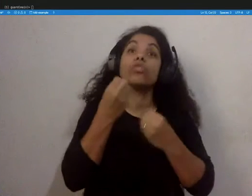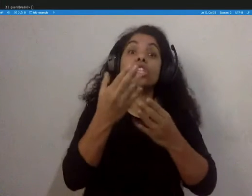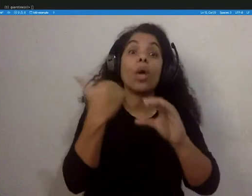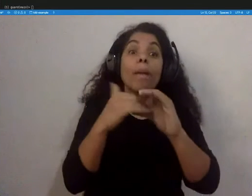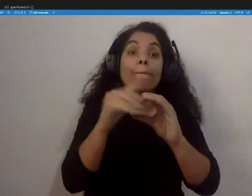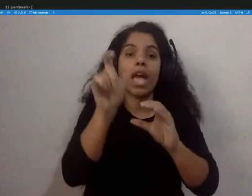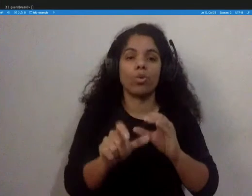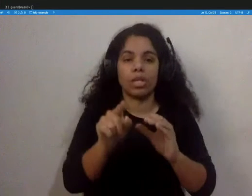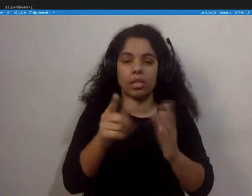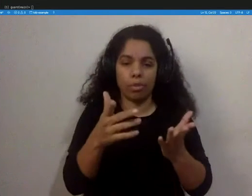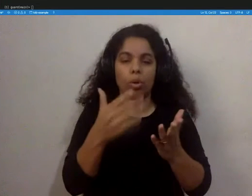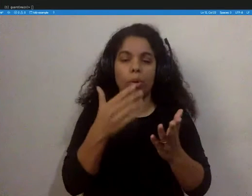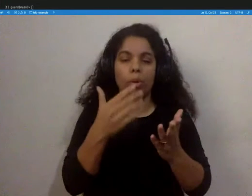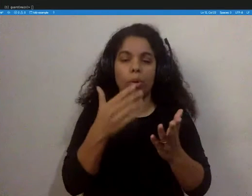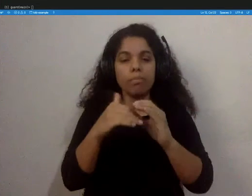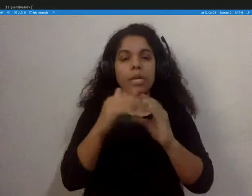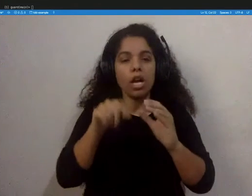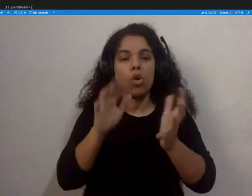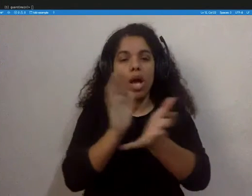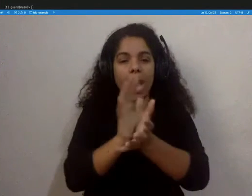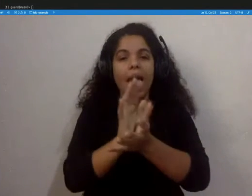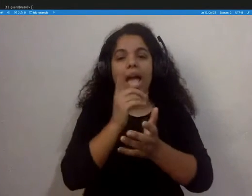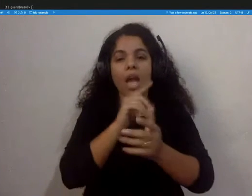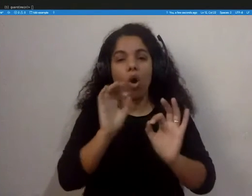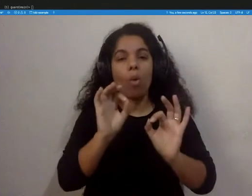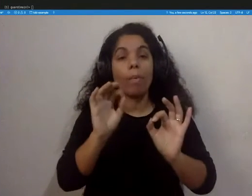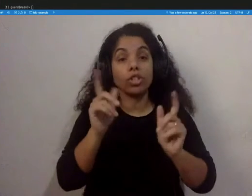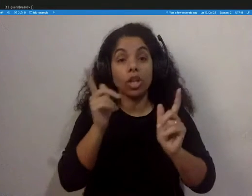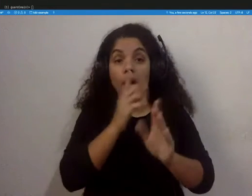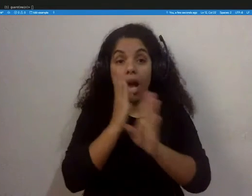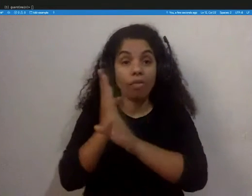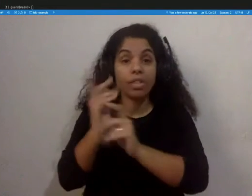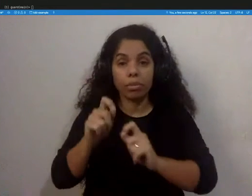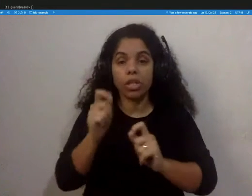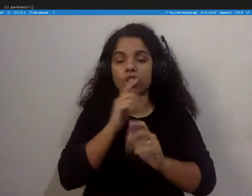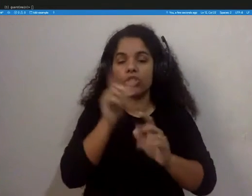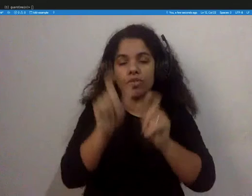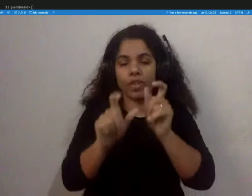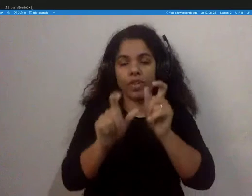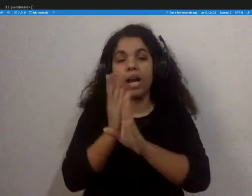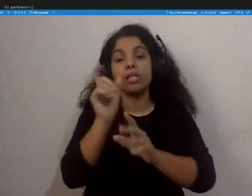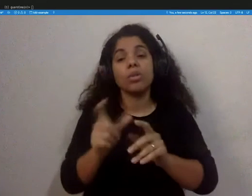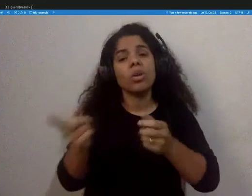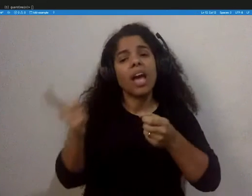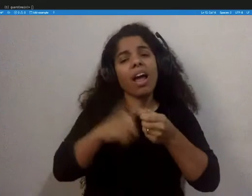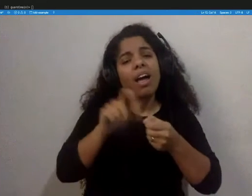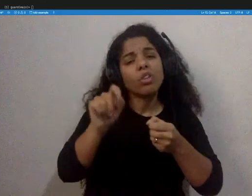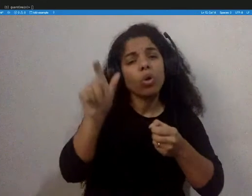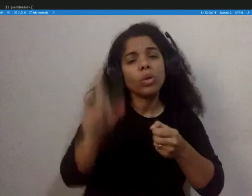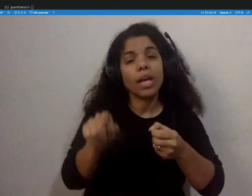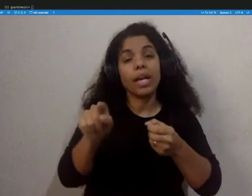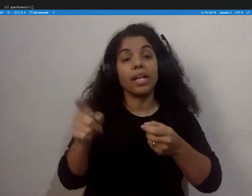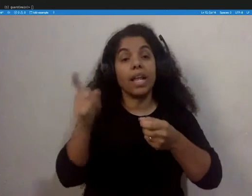Vamos decidir que o e-mail é uma chave que a gente pode identificar pessoas. E aí, o que eu espero que esse cara retorne? Olha, eu quero que esse